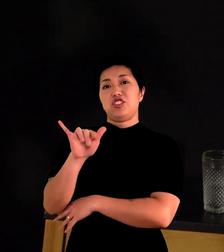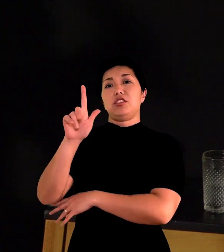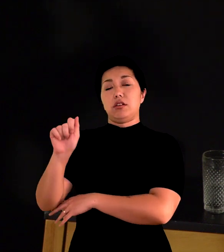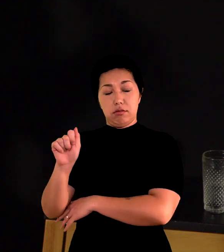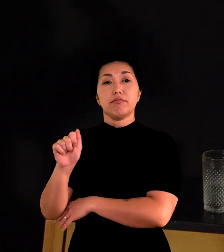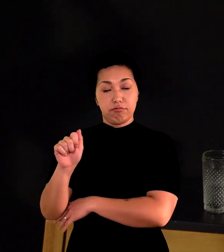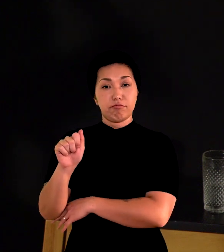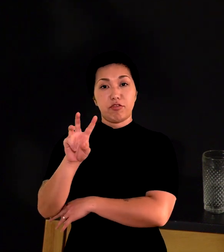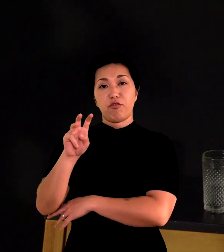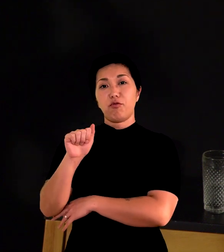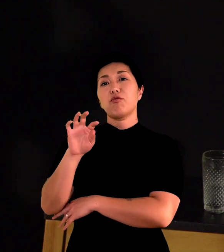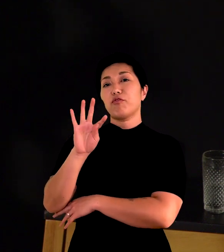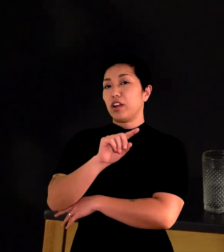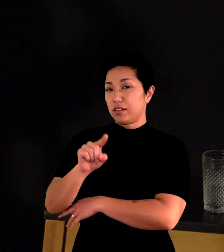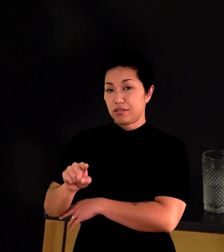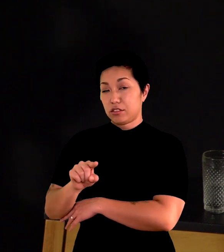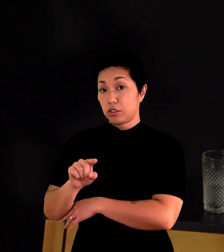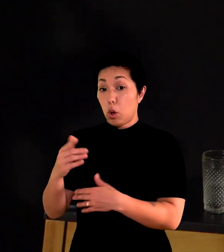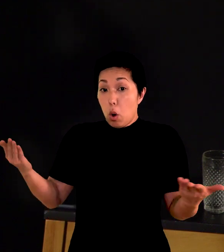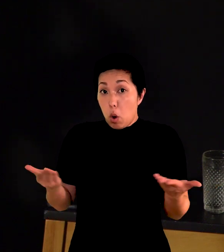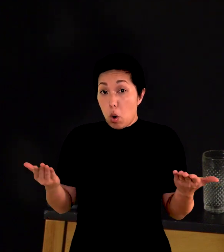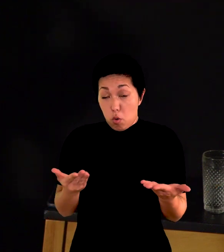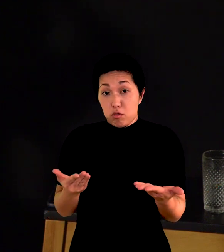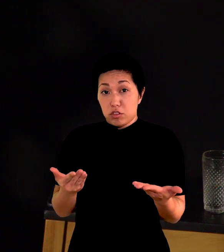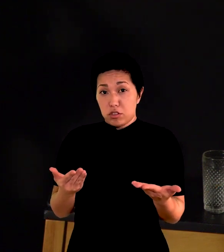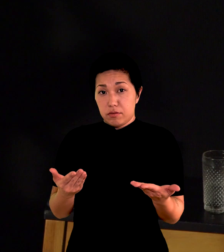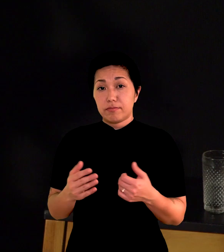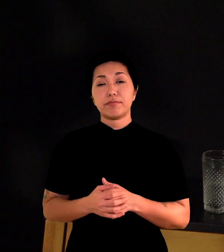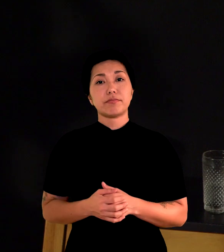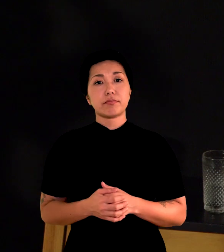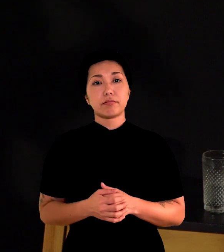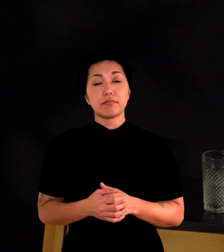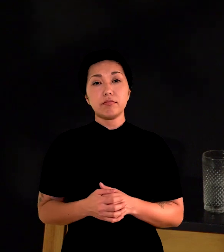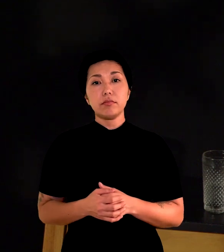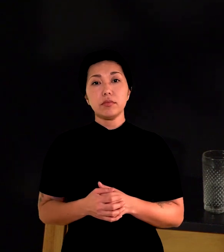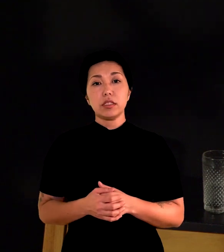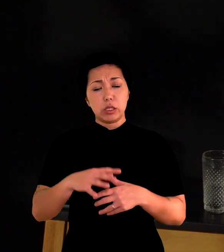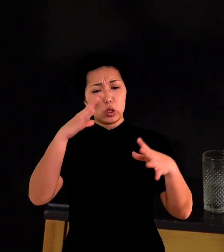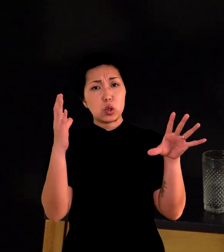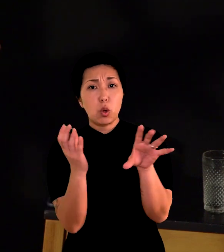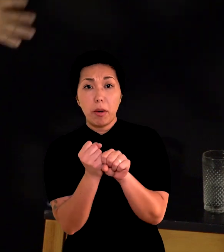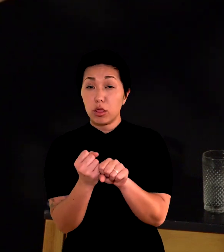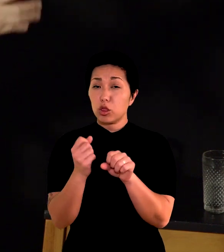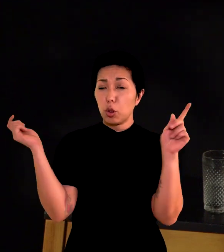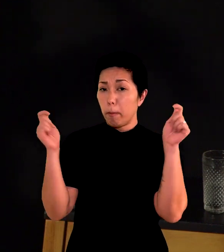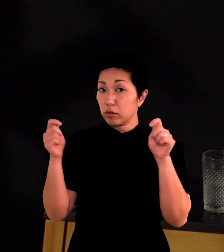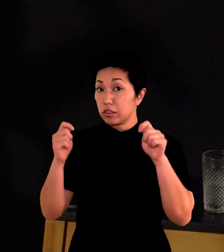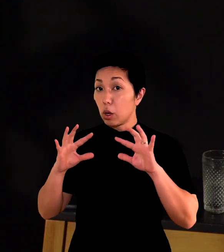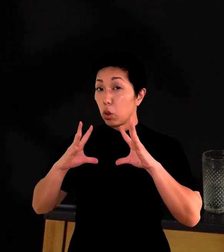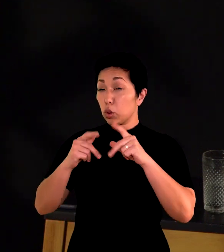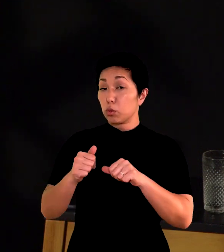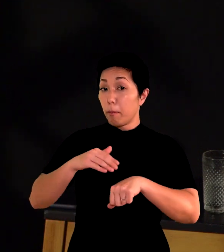192 gigawatts. Então, o que a gente tem já hoje, tá certo? Dá 192. Se você pega